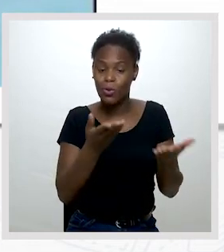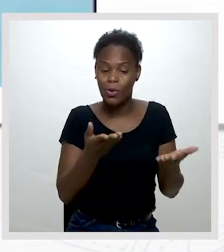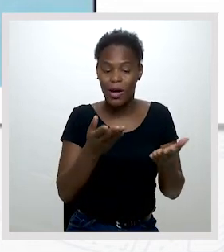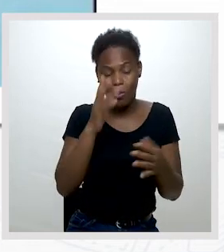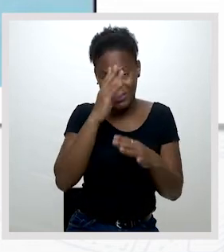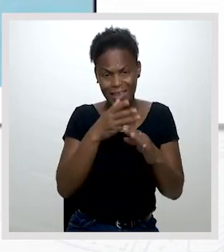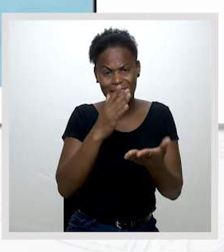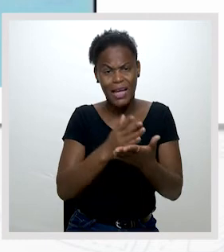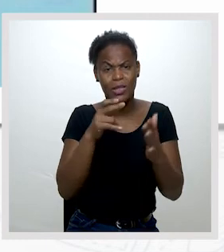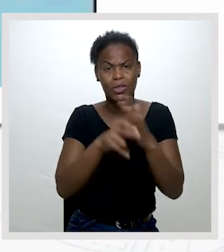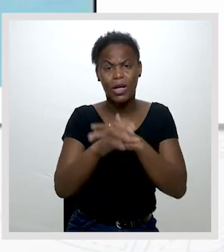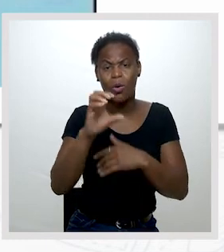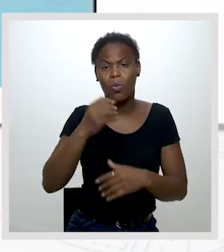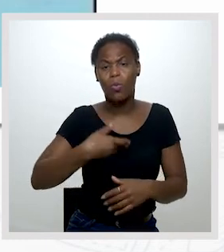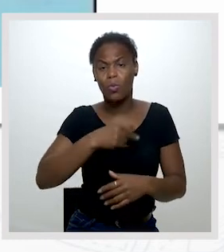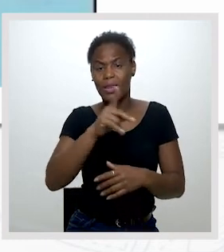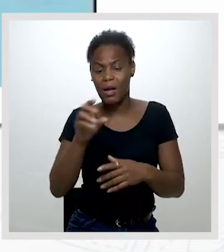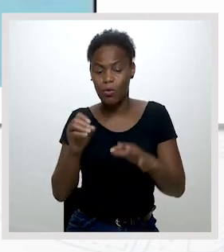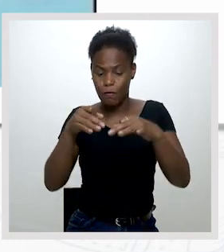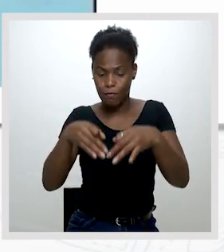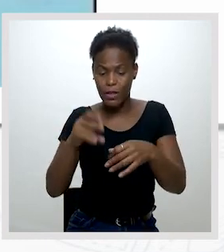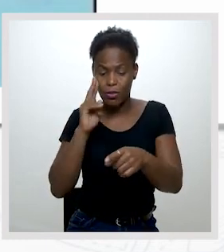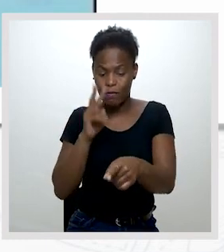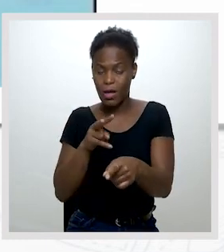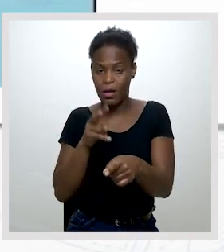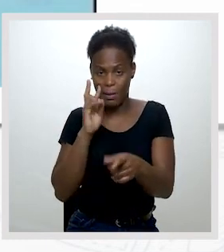ao codão de finalização, que é este codão que vocês estão a ver aqui,